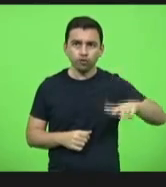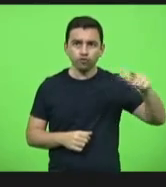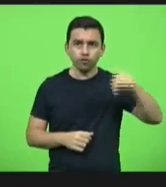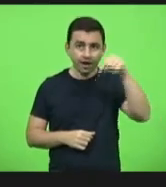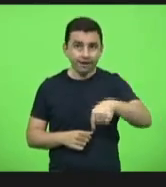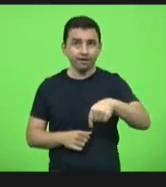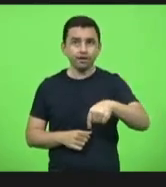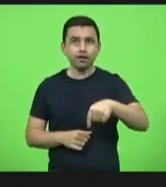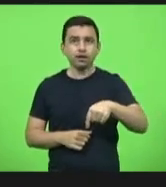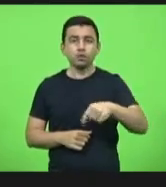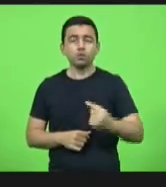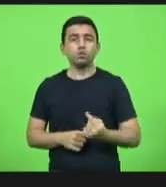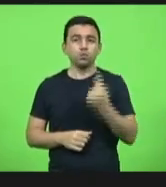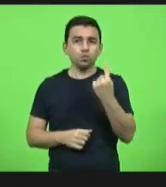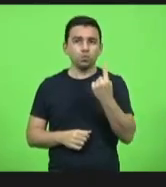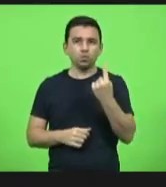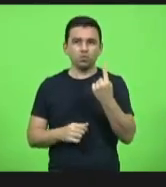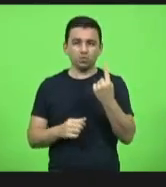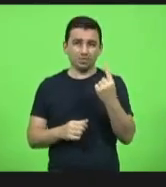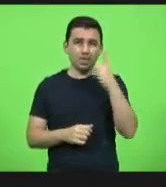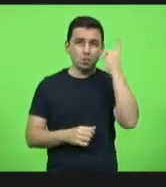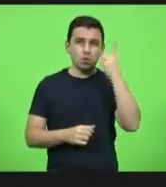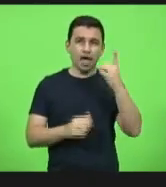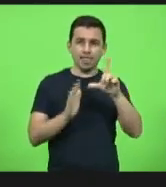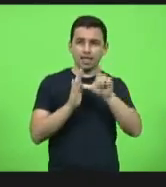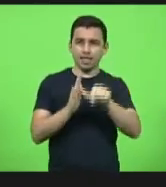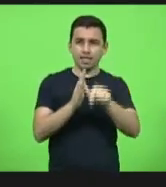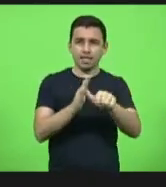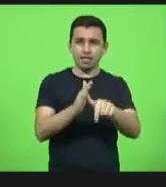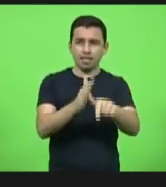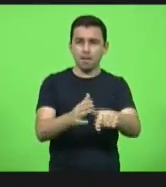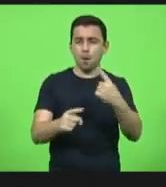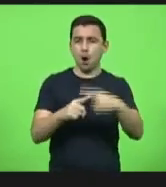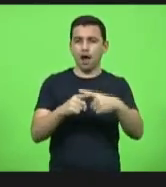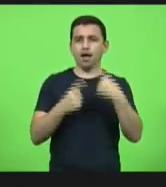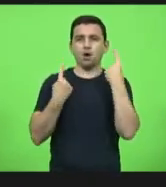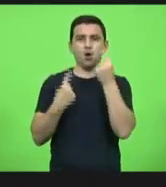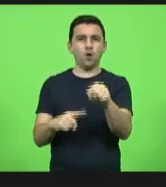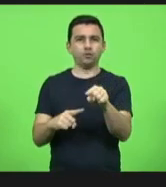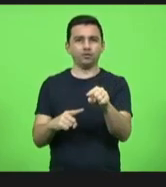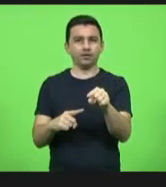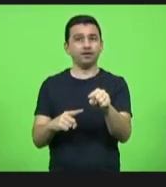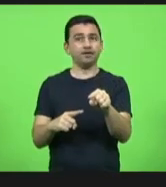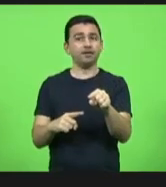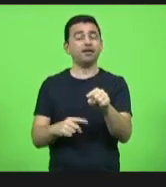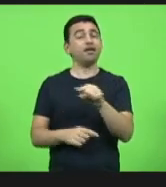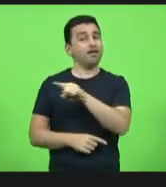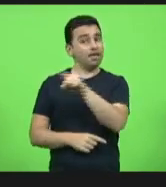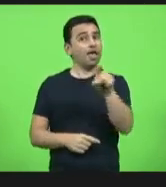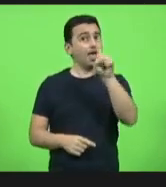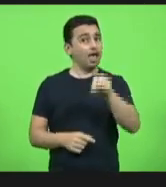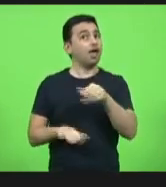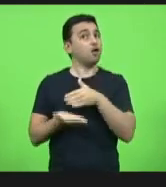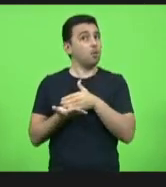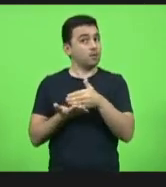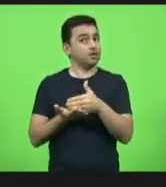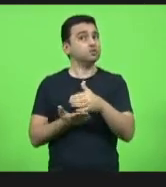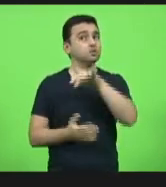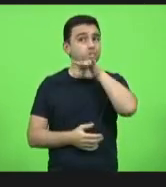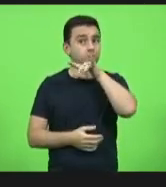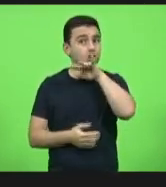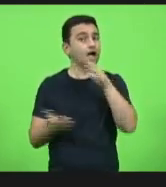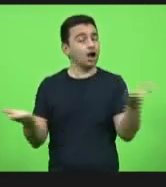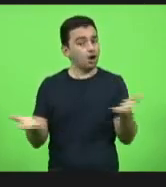um deputado atrasando o projeto do outro, porque é contrário, horas. E isso é um início muito ruim para nós neste